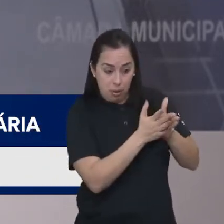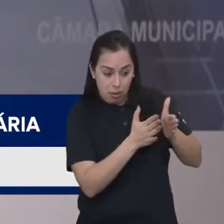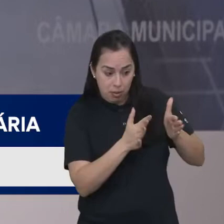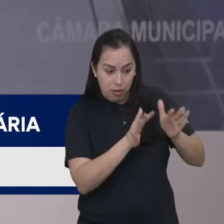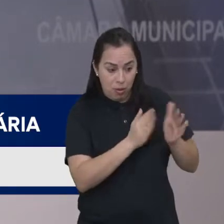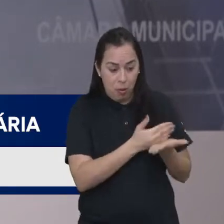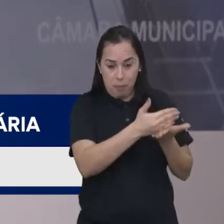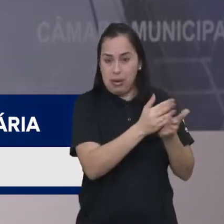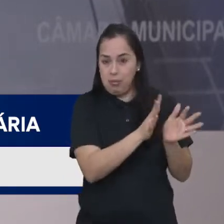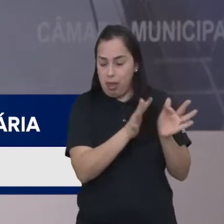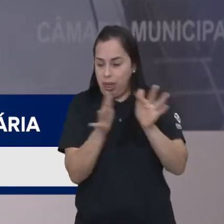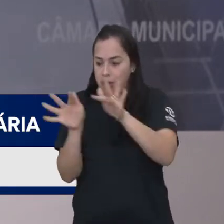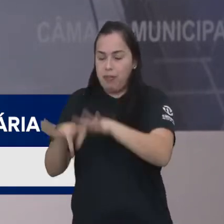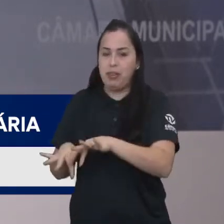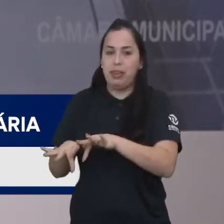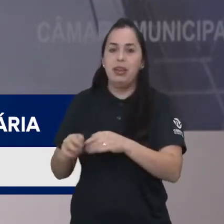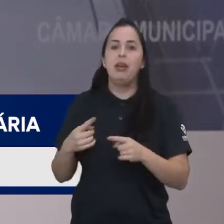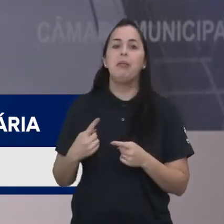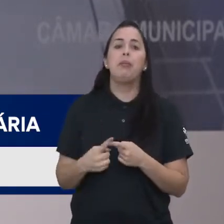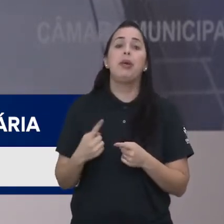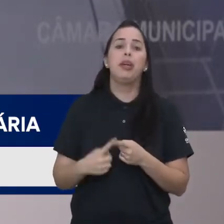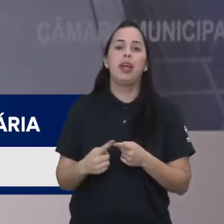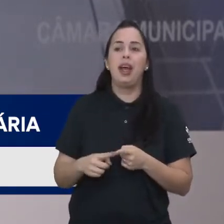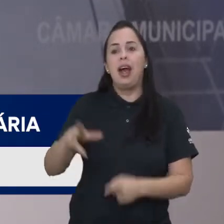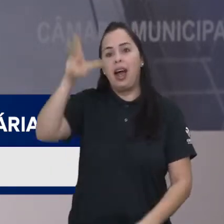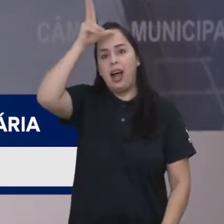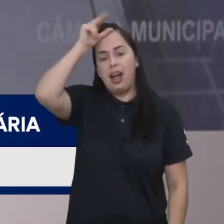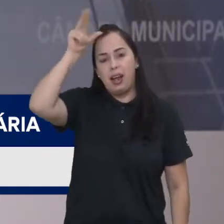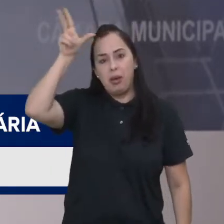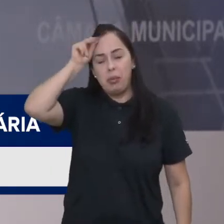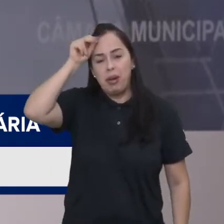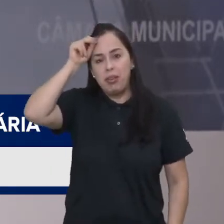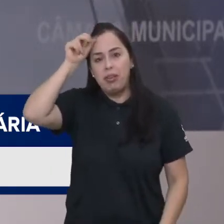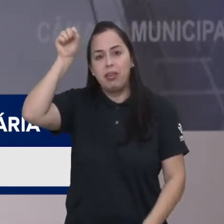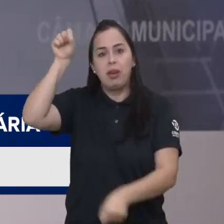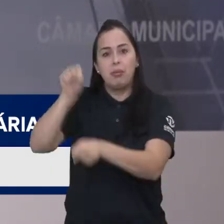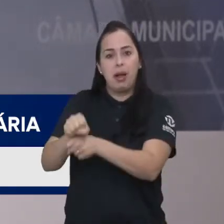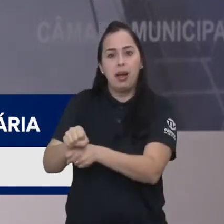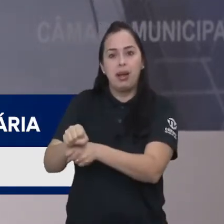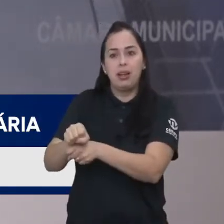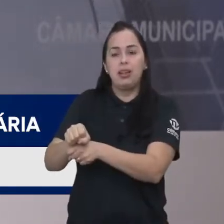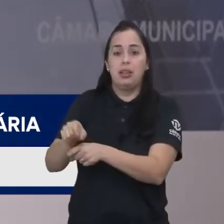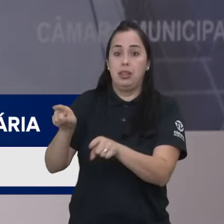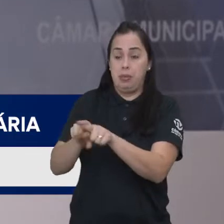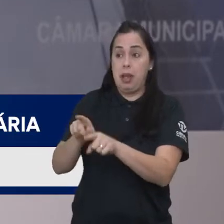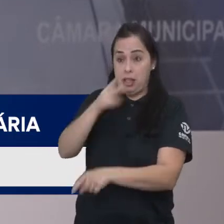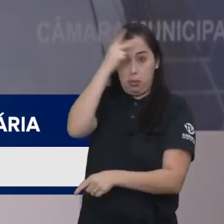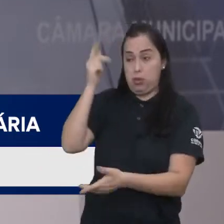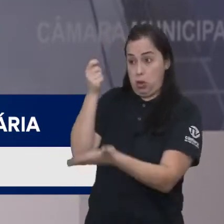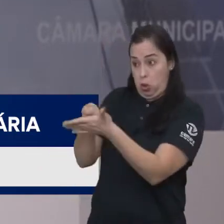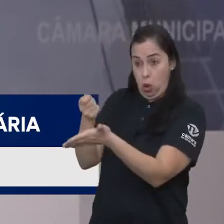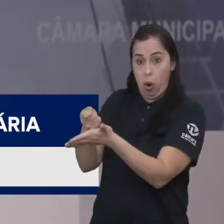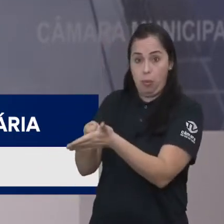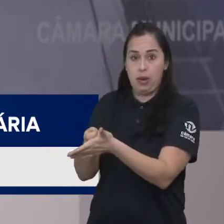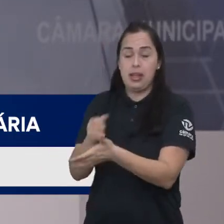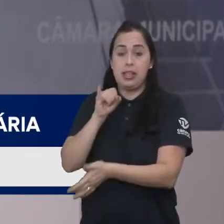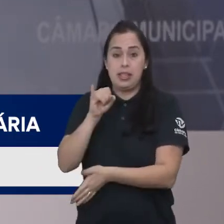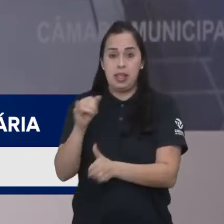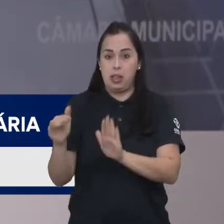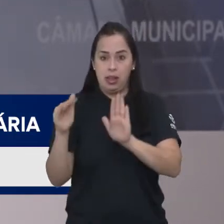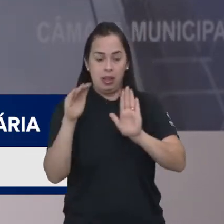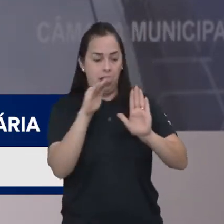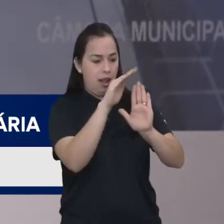meio e fim. Por quê? Porque a Prefeitura também fica amarrada, ela tem obrigações legais e ela é cobrada também. Se ela